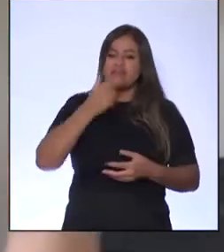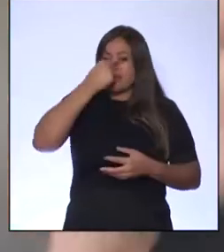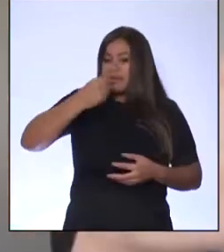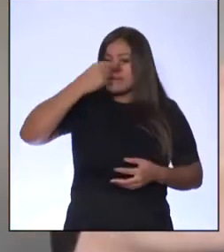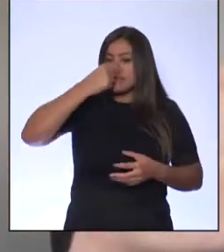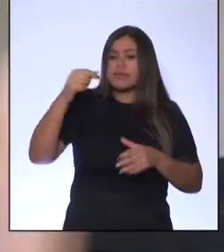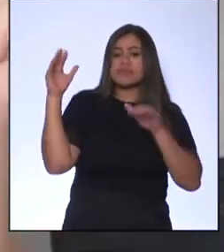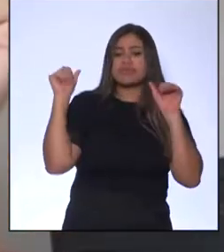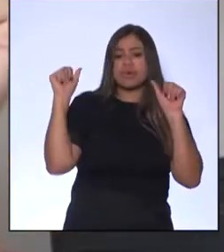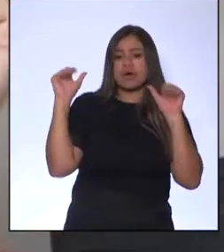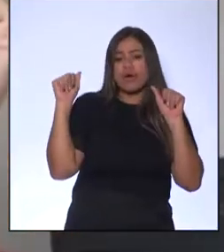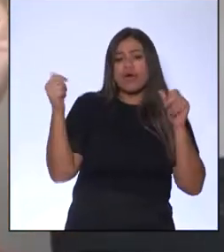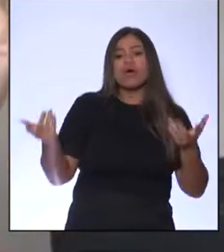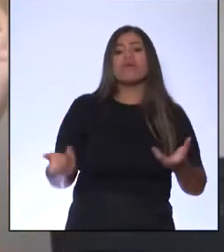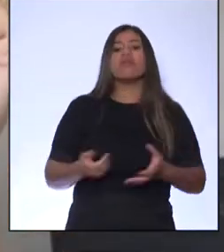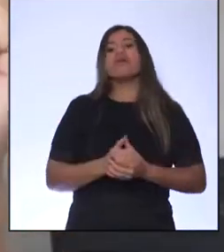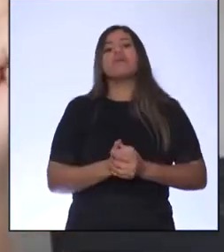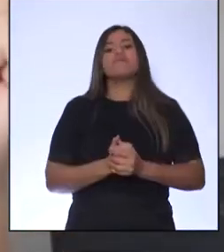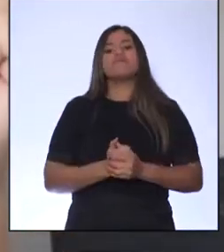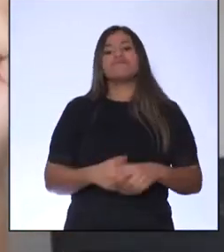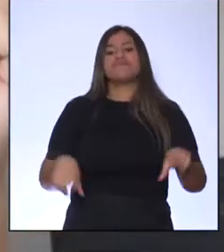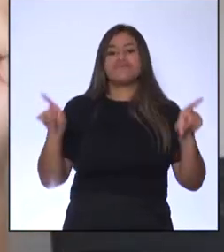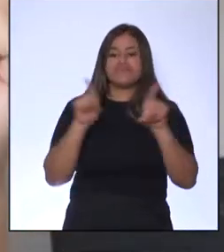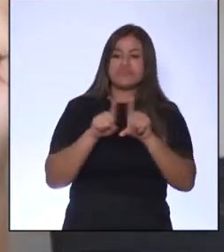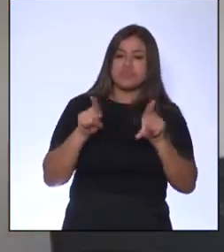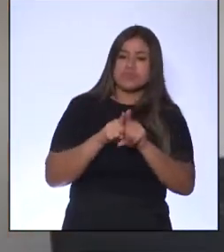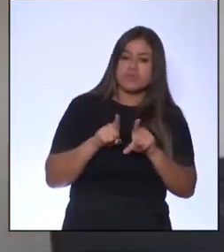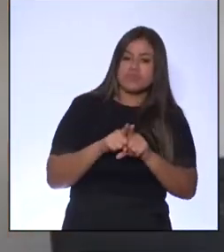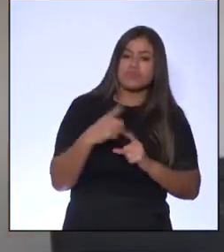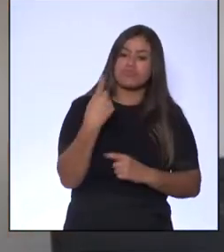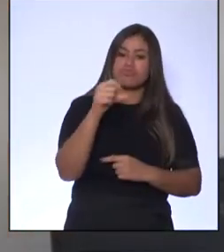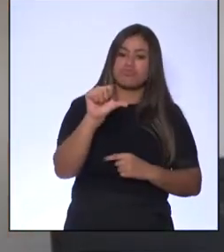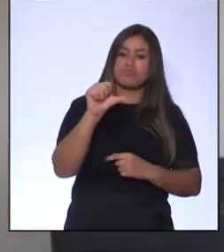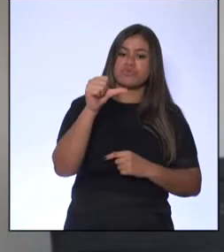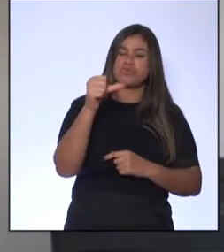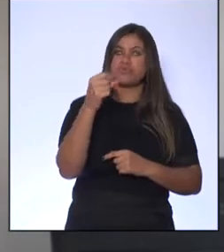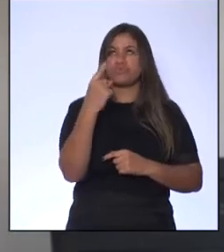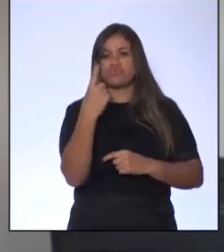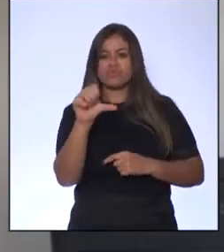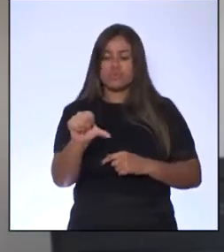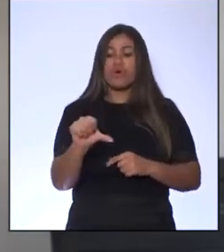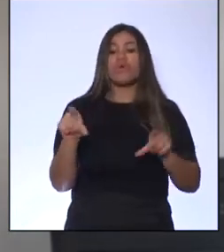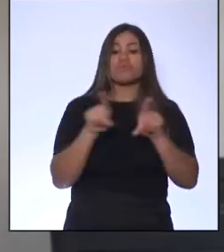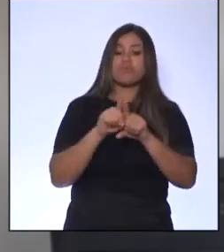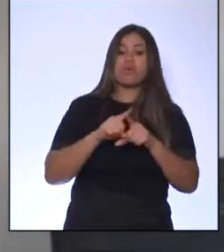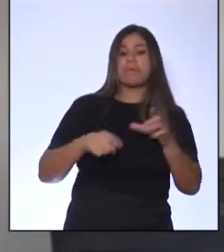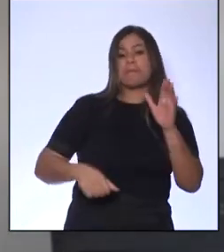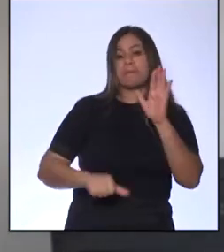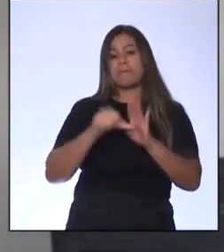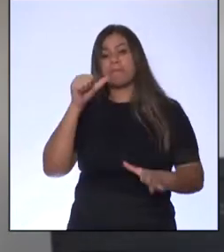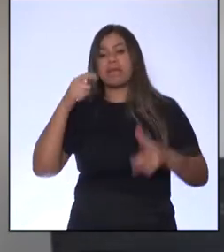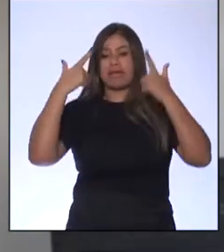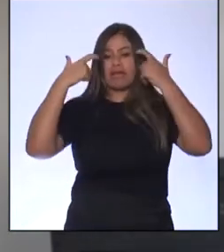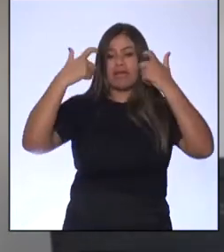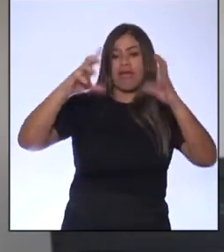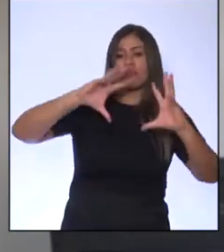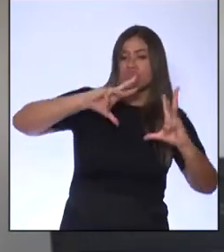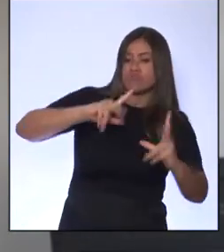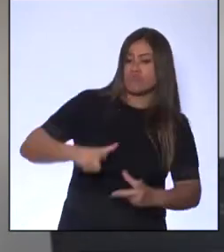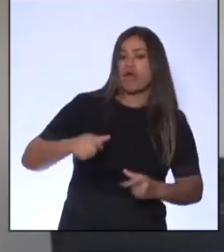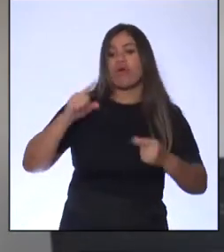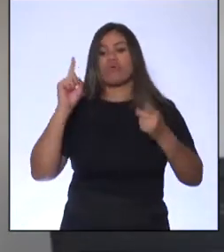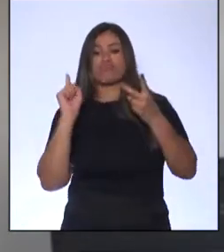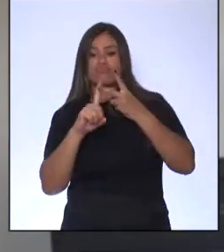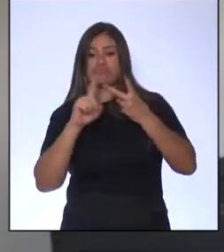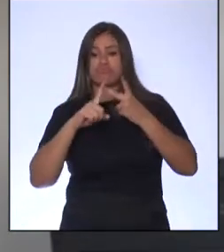de 1919, as duas grandes guerras, foram ocasião em que virou terra arrasada, houve